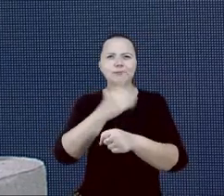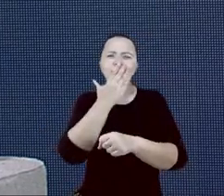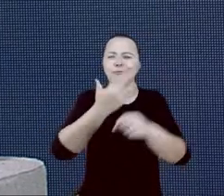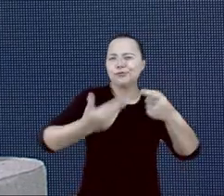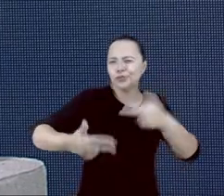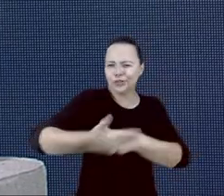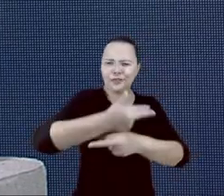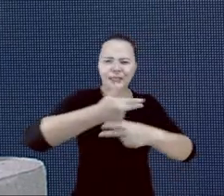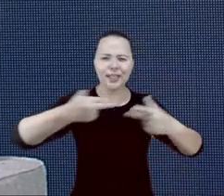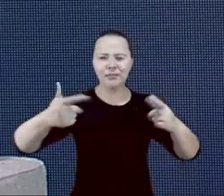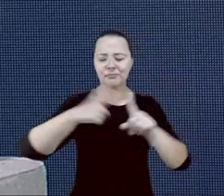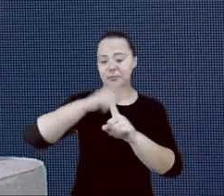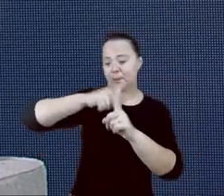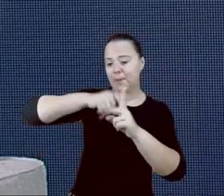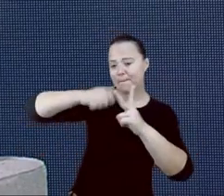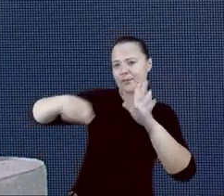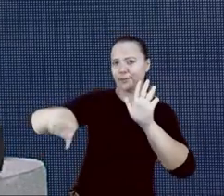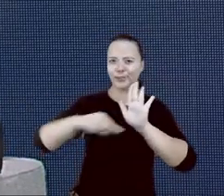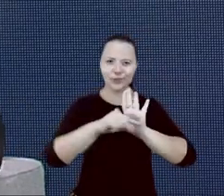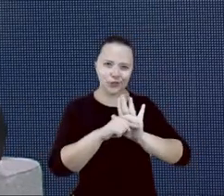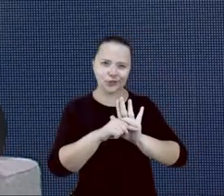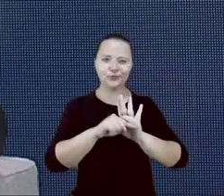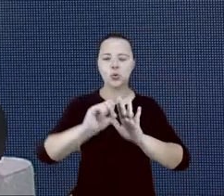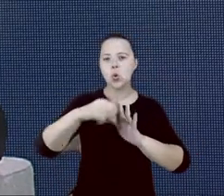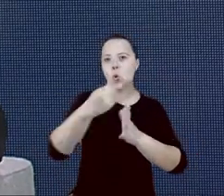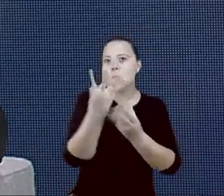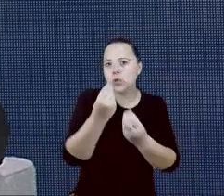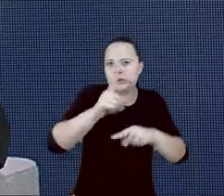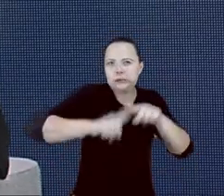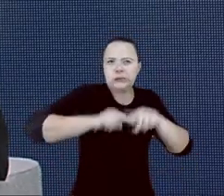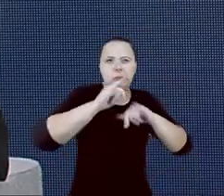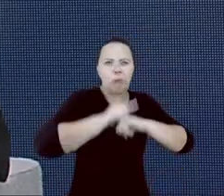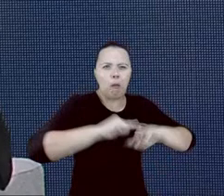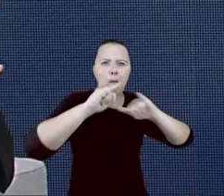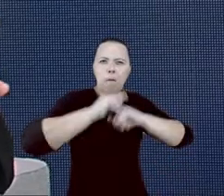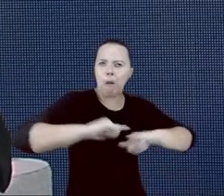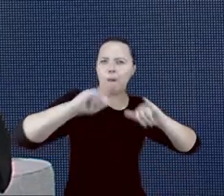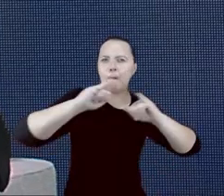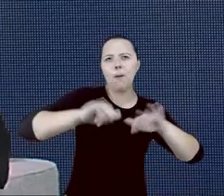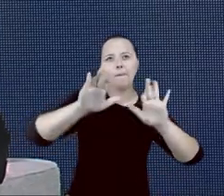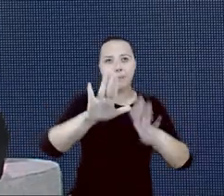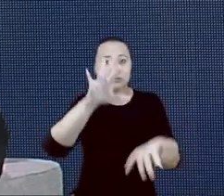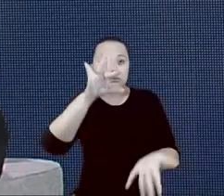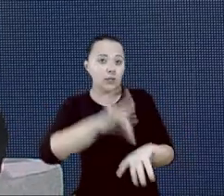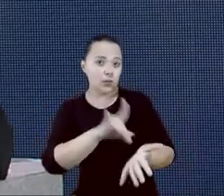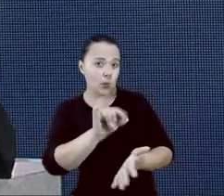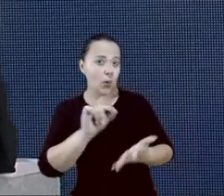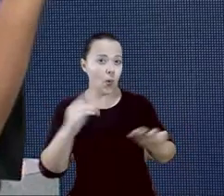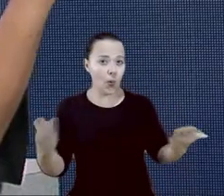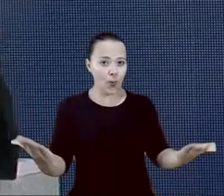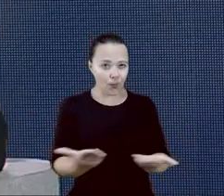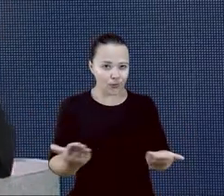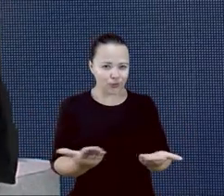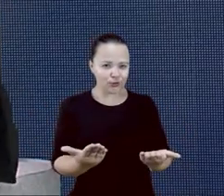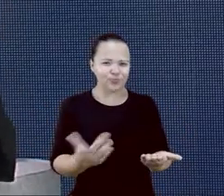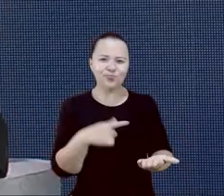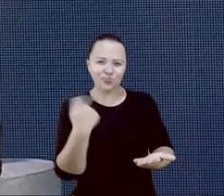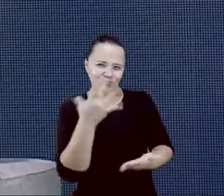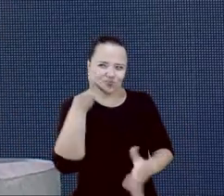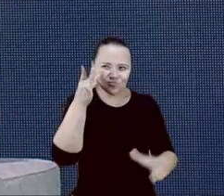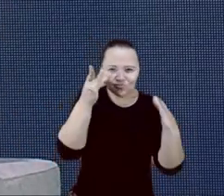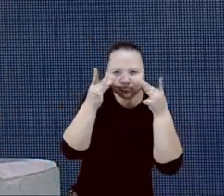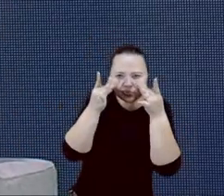alguns meses negativos por um excesso de ofertas no mercado mas o fato é que hoje a gente vê lá a nossa carteira